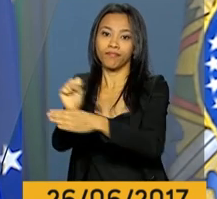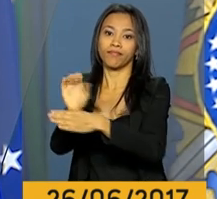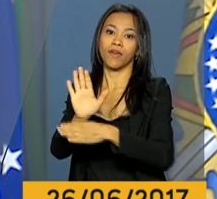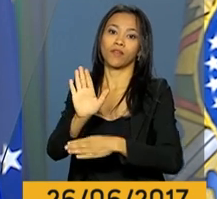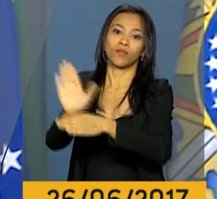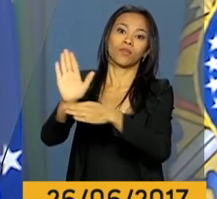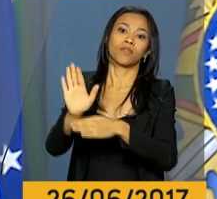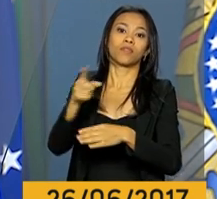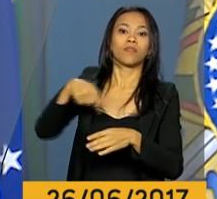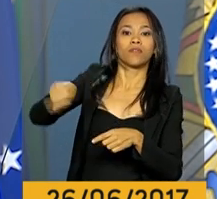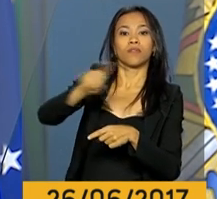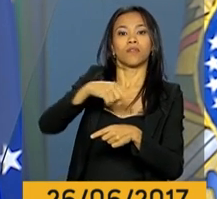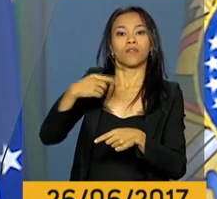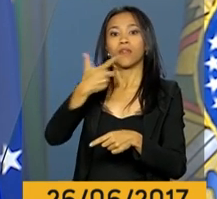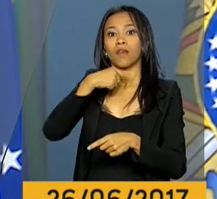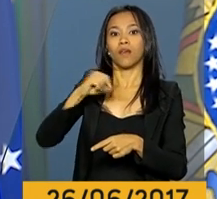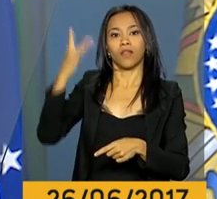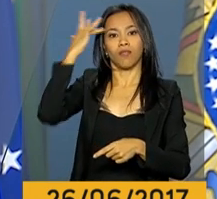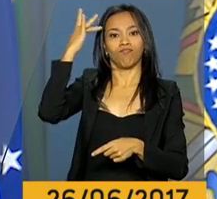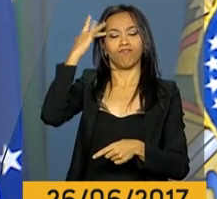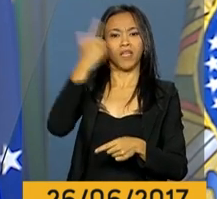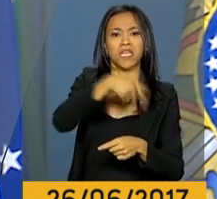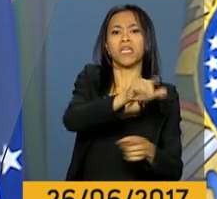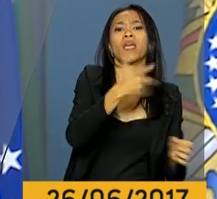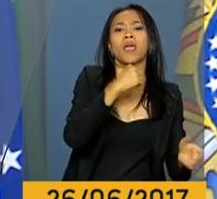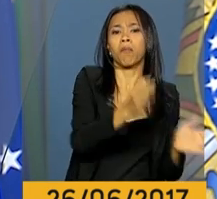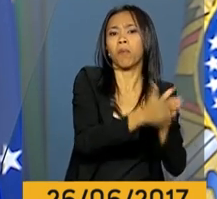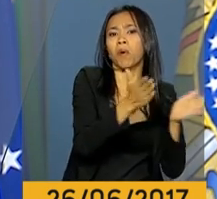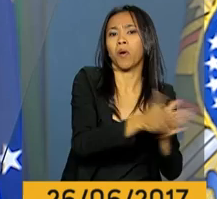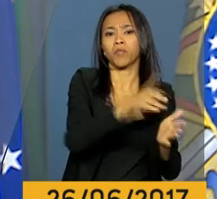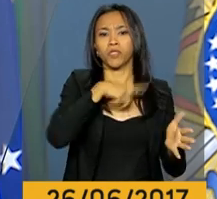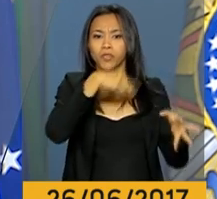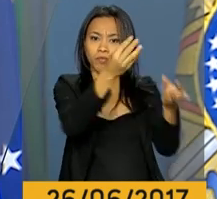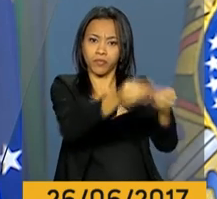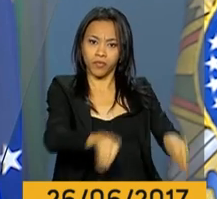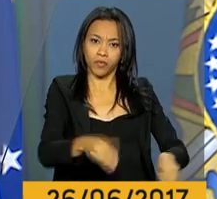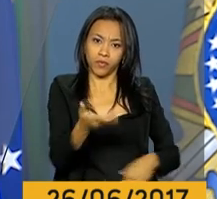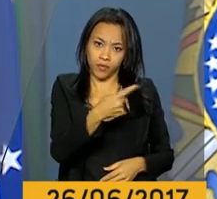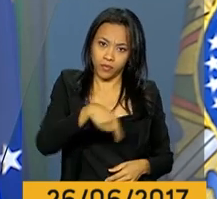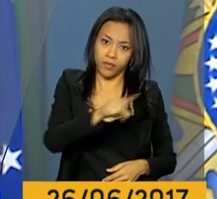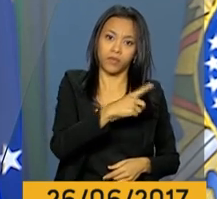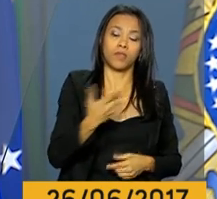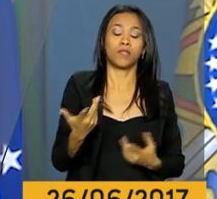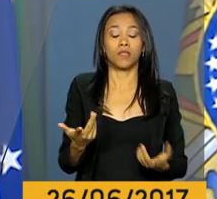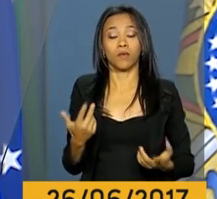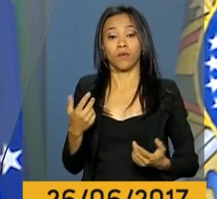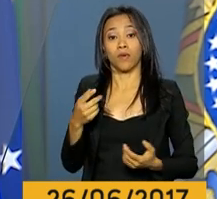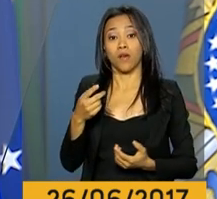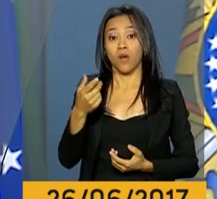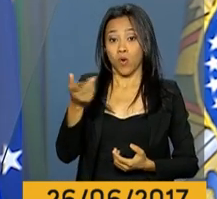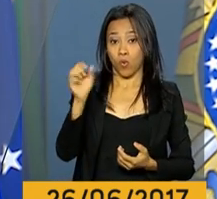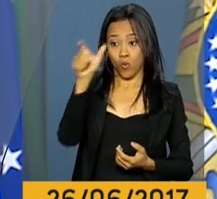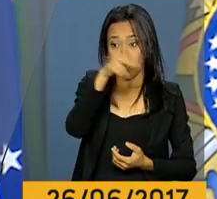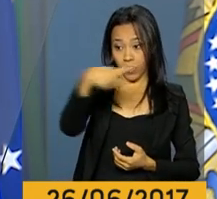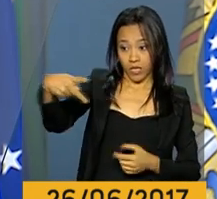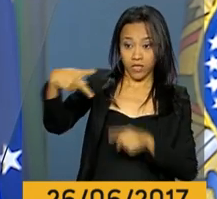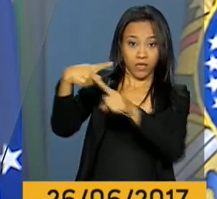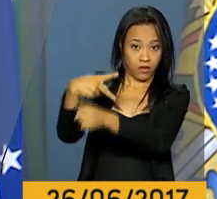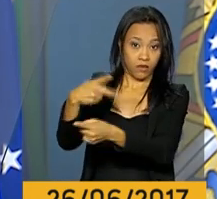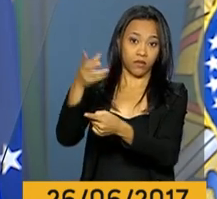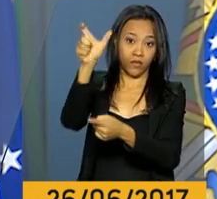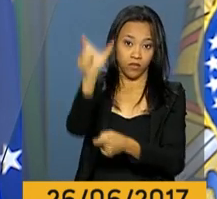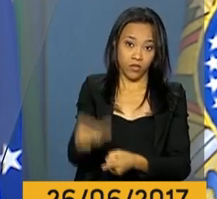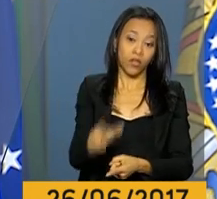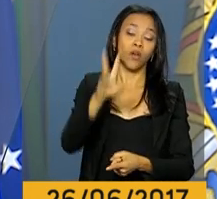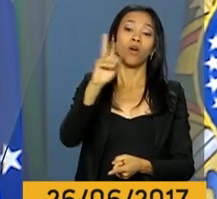têm e apesar do diagnóstico à época nada foi feito Aliás o presidente Honório disse que esta